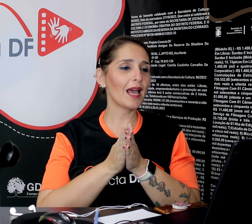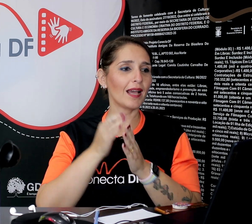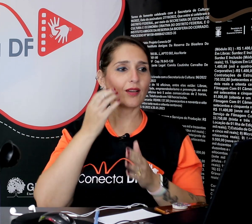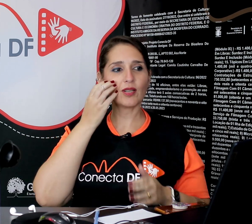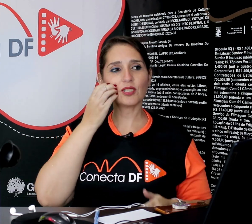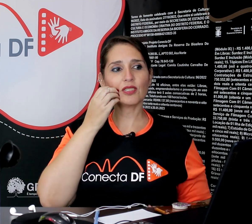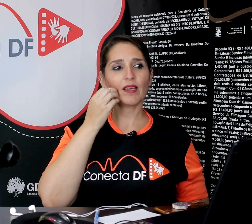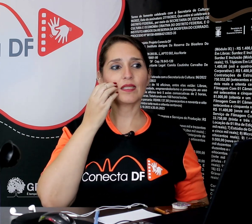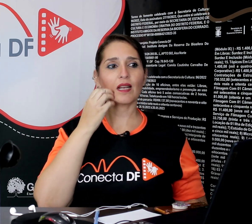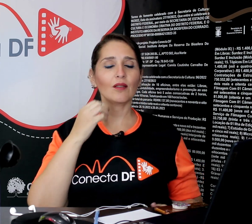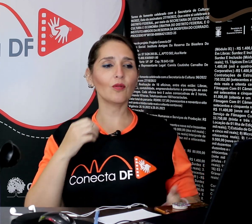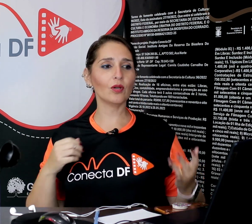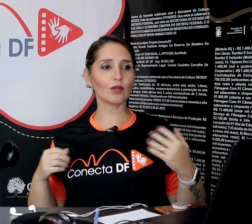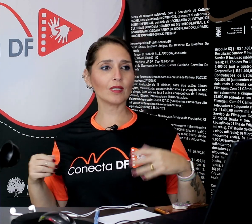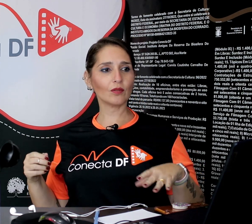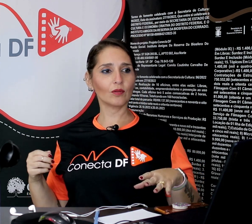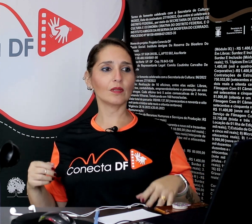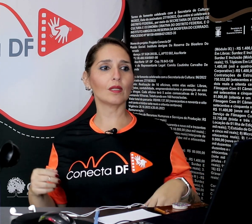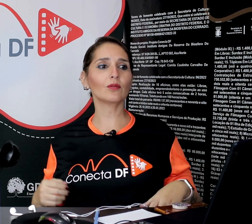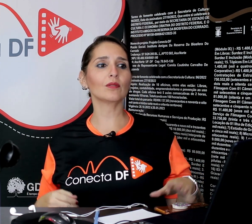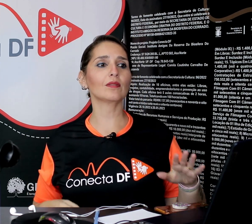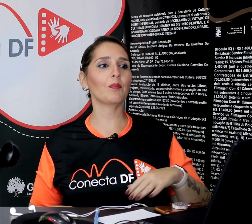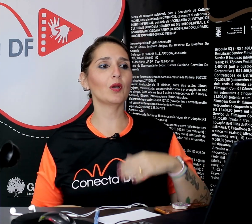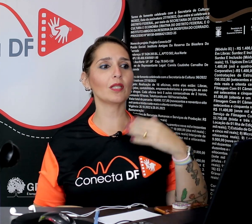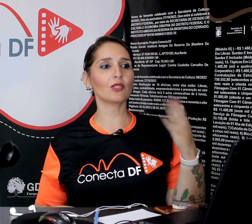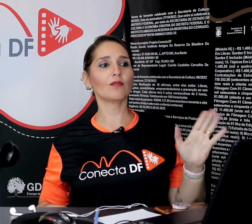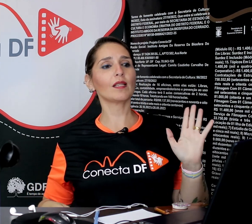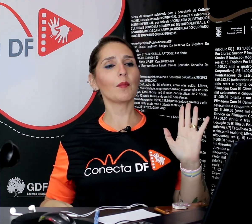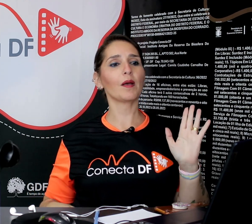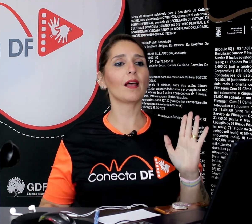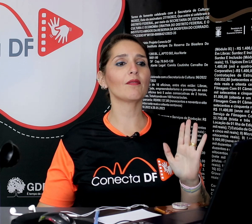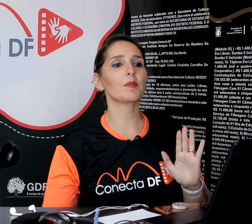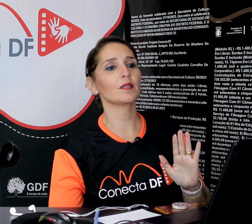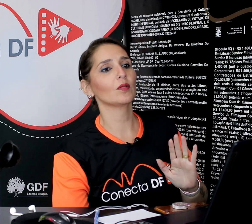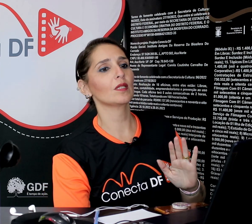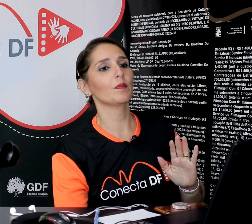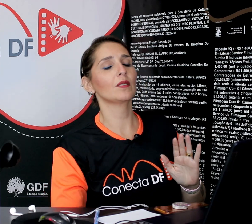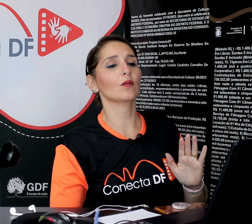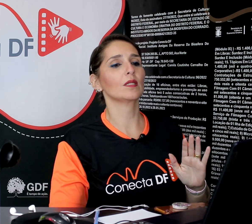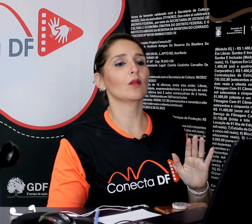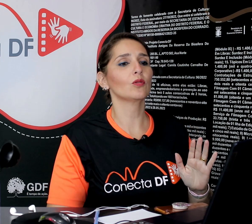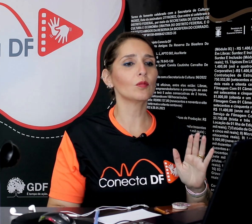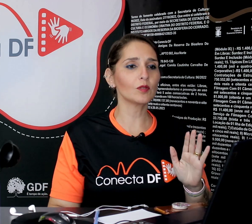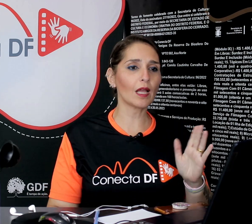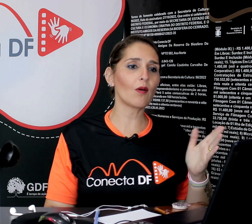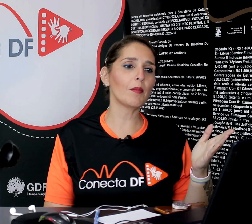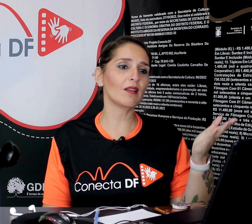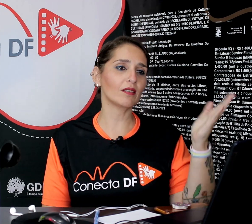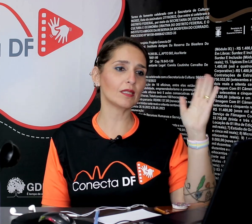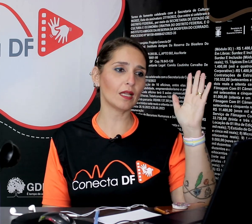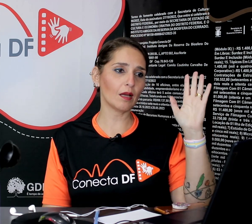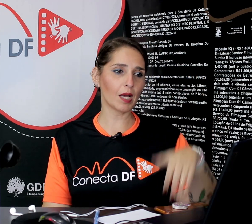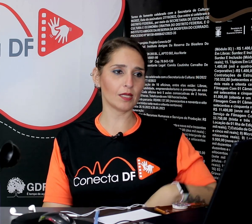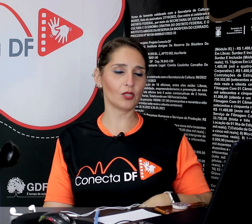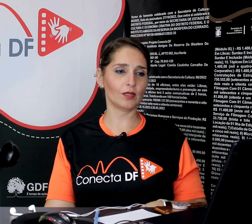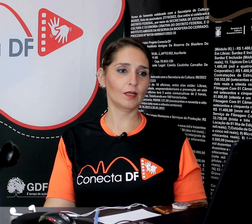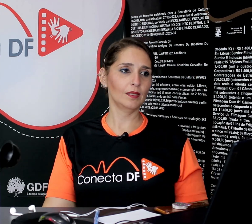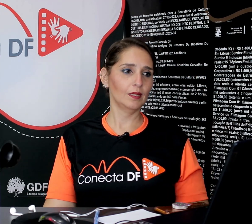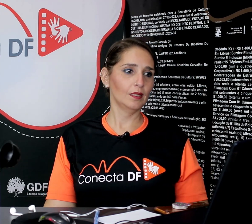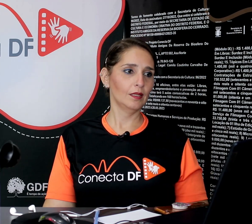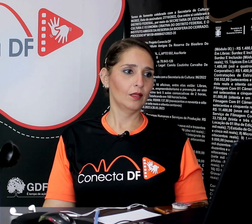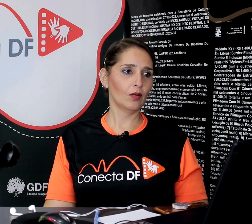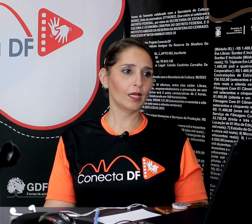Vamos lá, agora a gente vai entrar num outro assunto. Então, depois a gente vai dar a palavra para as outras pessoas. Então, todo mundo tá com a mão levantada,